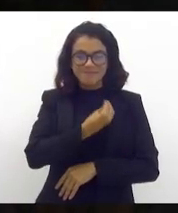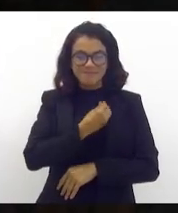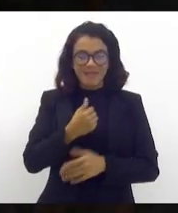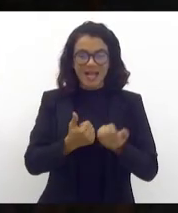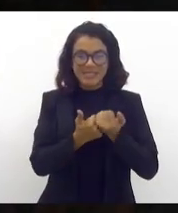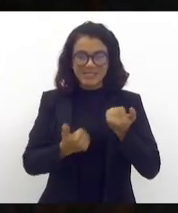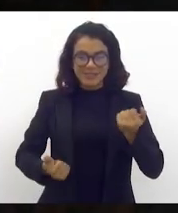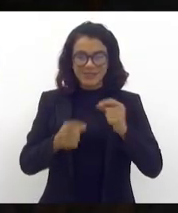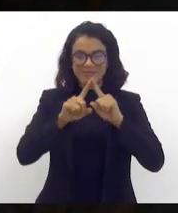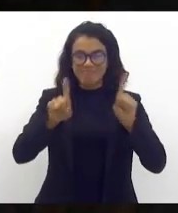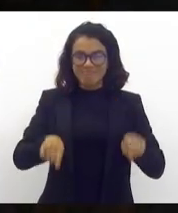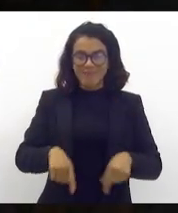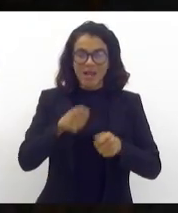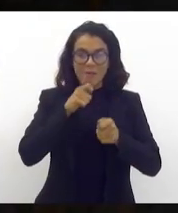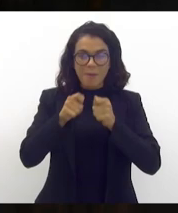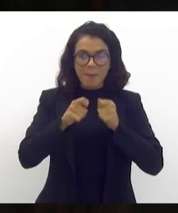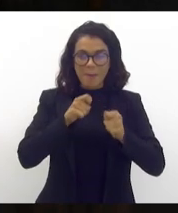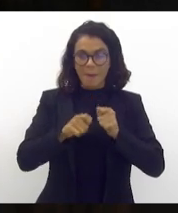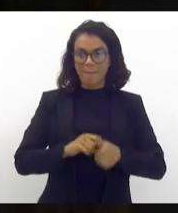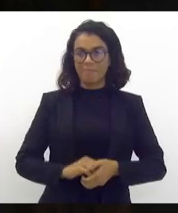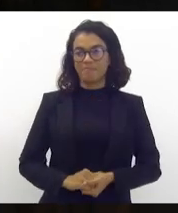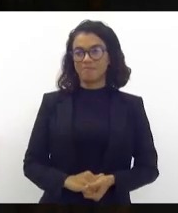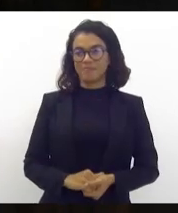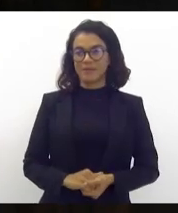assessores, servidores, imprensa.